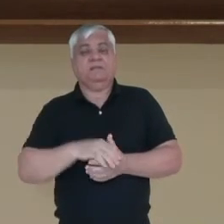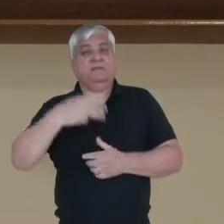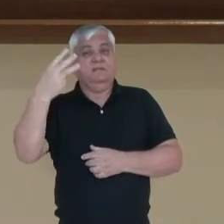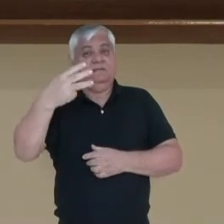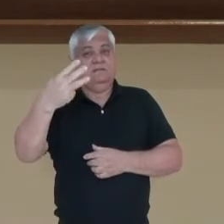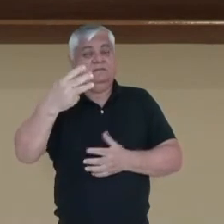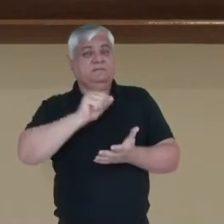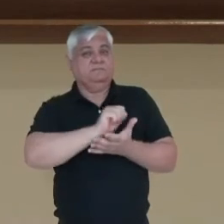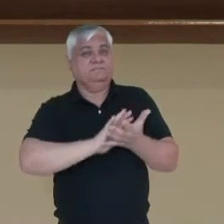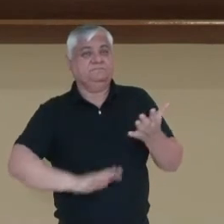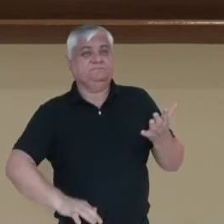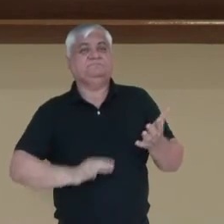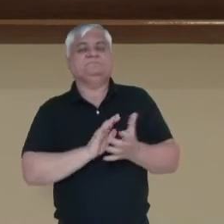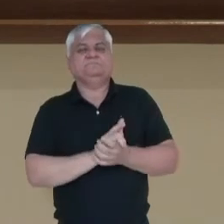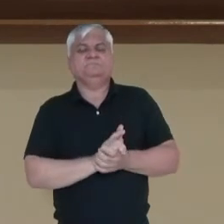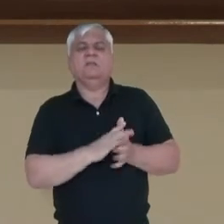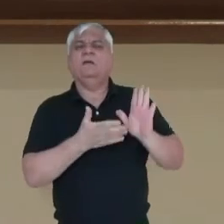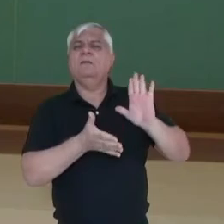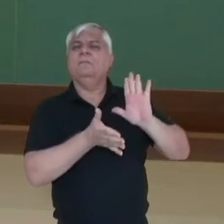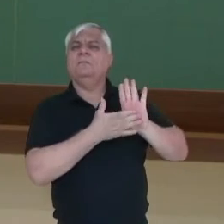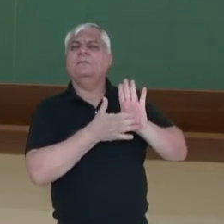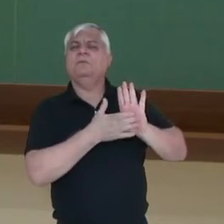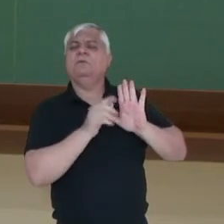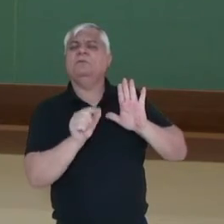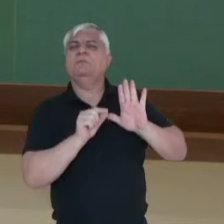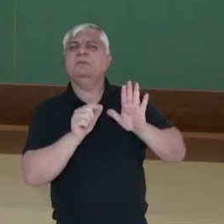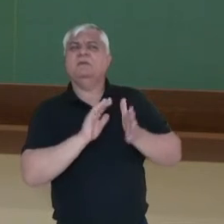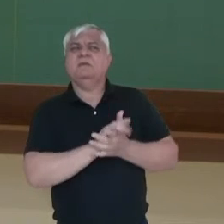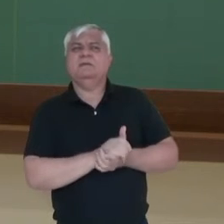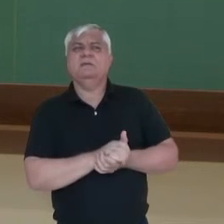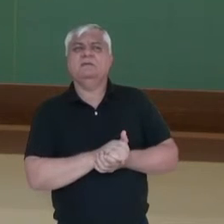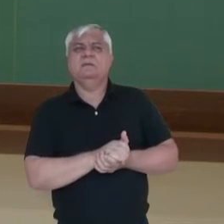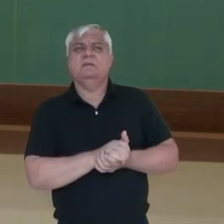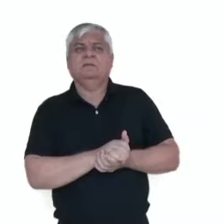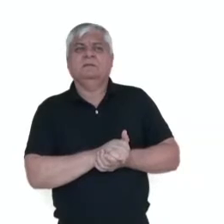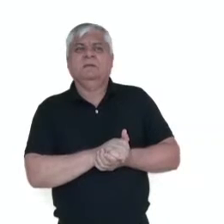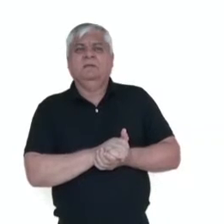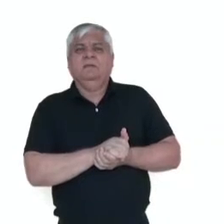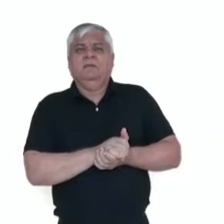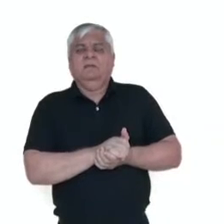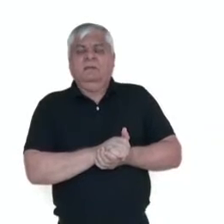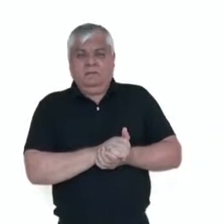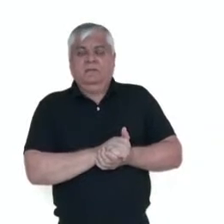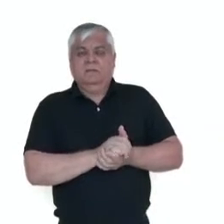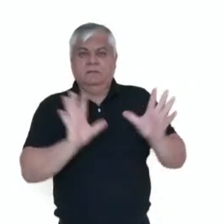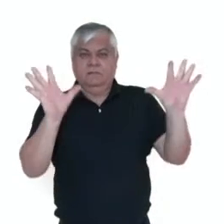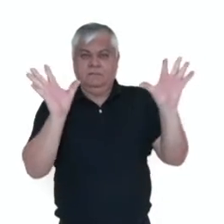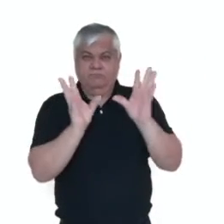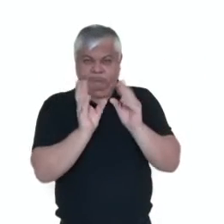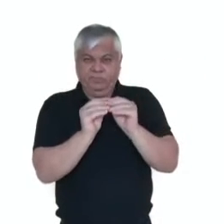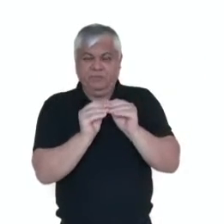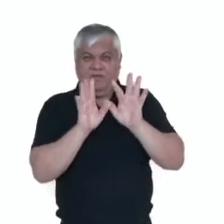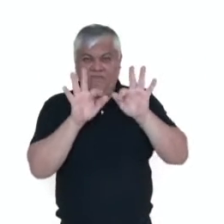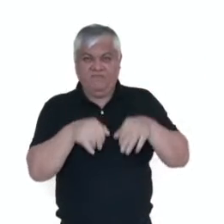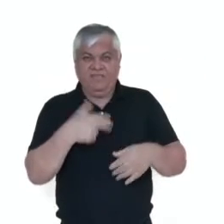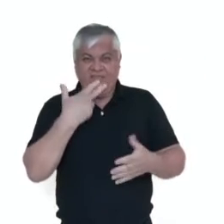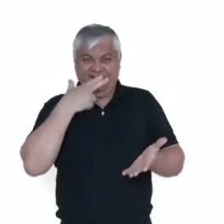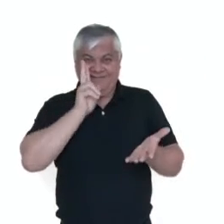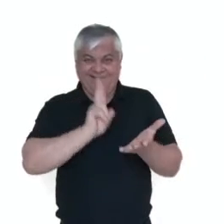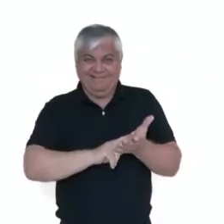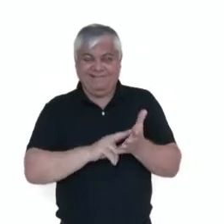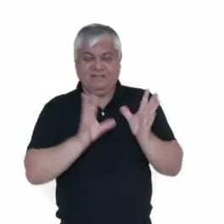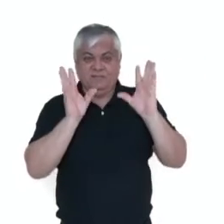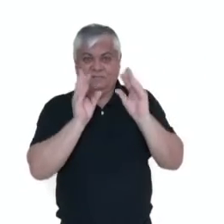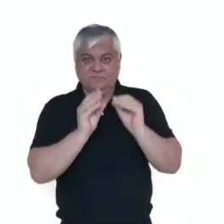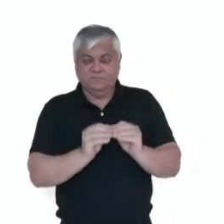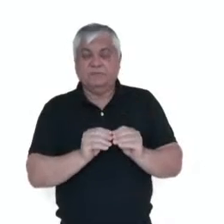atividade 3. A proposta é: sabendo que na conclusão é o momento de arrematar a ideia e surgir alguma